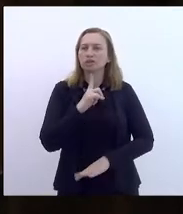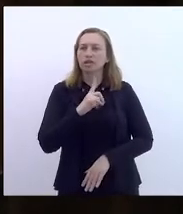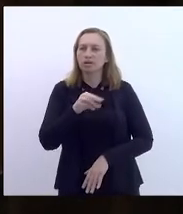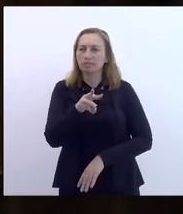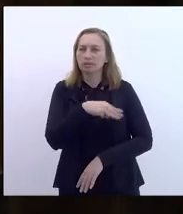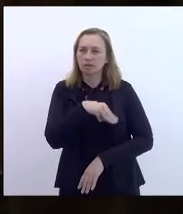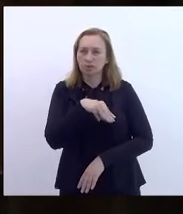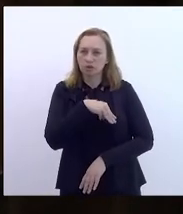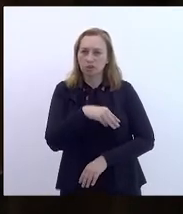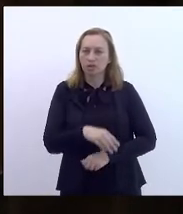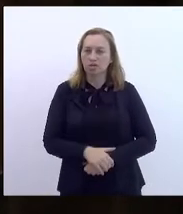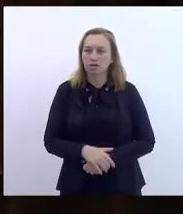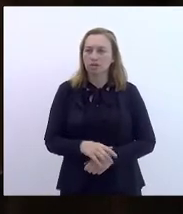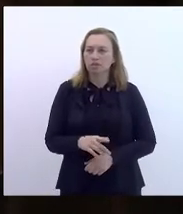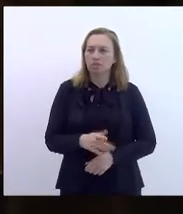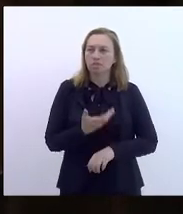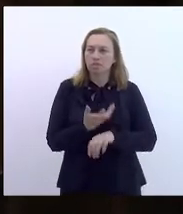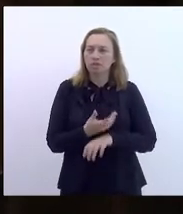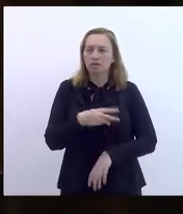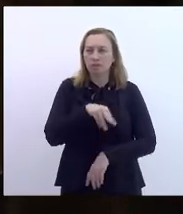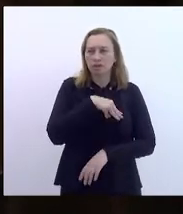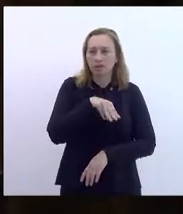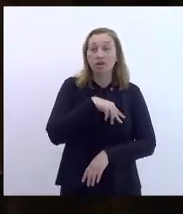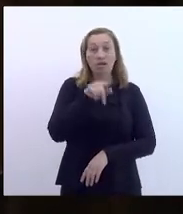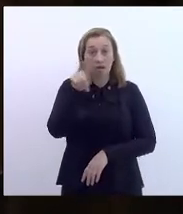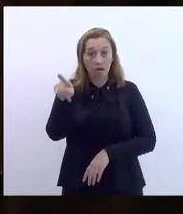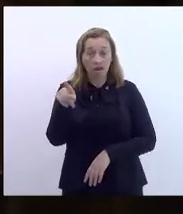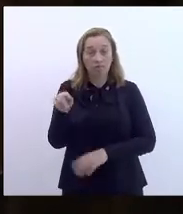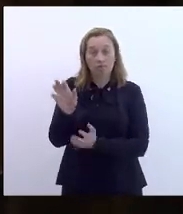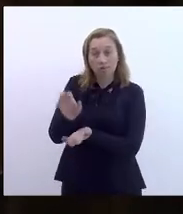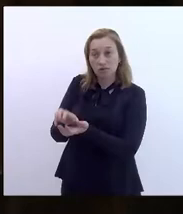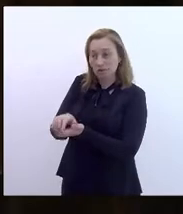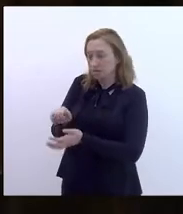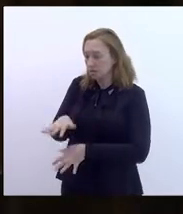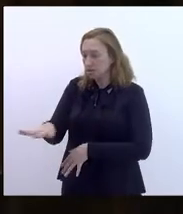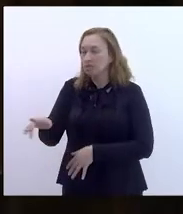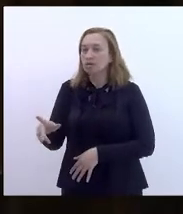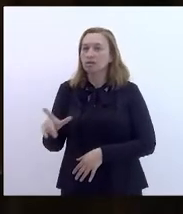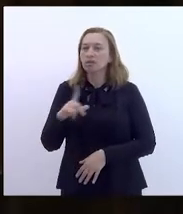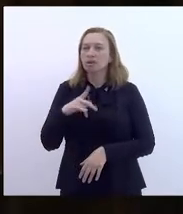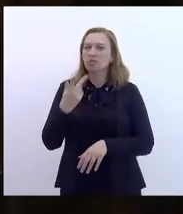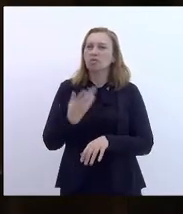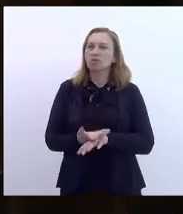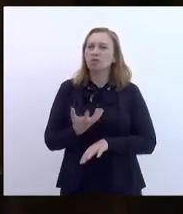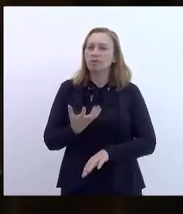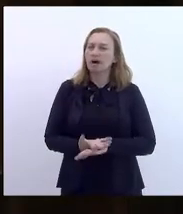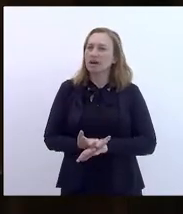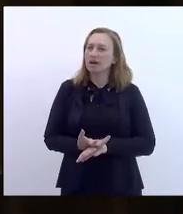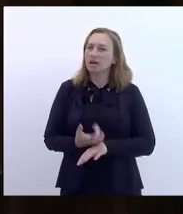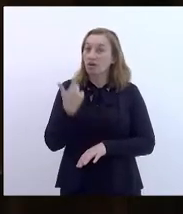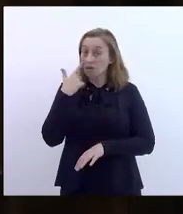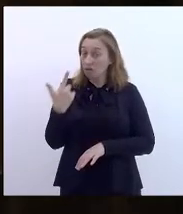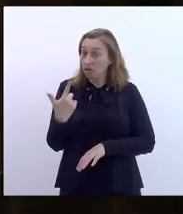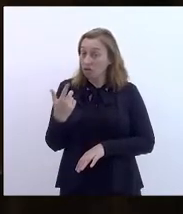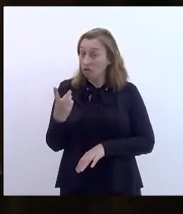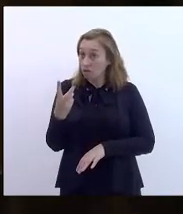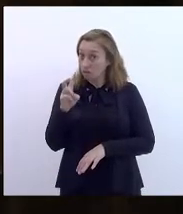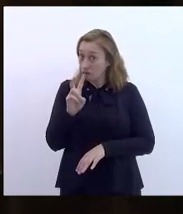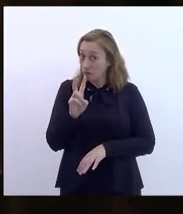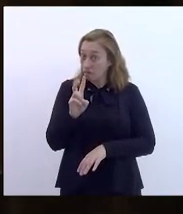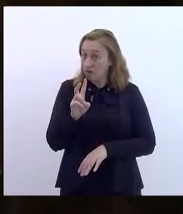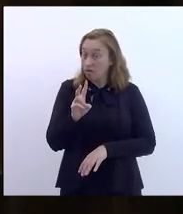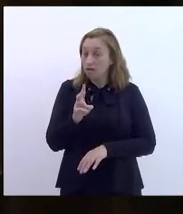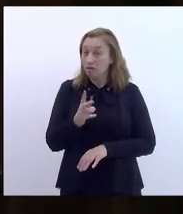Madureira e o Parque de Madureira lá no Jacarezinho e o parque Olha que interessante